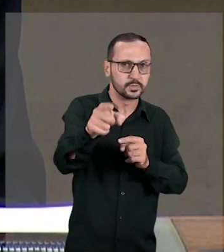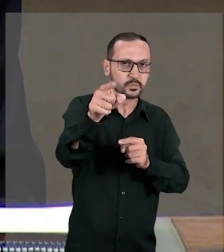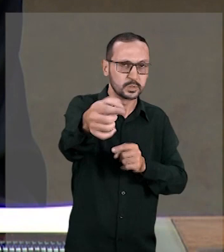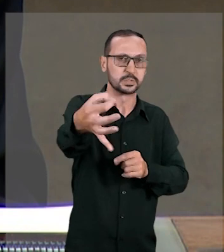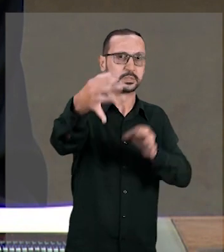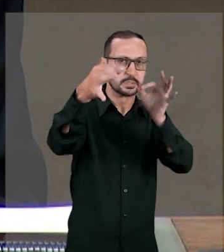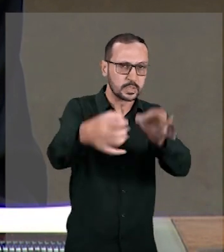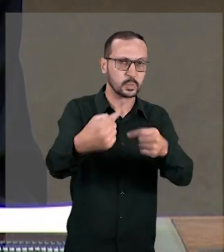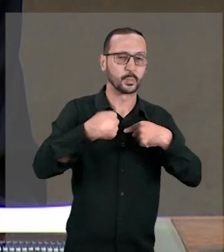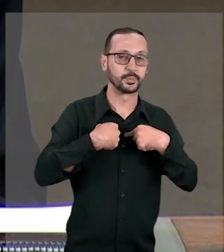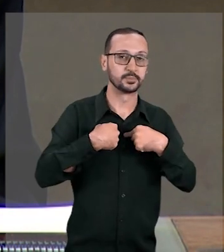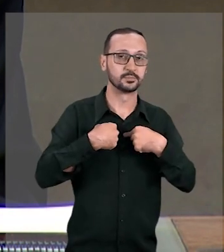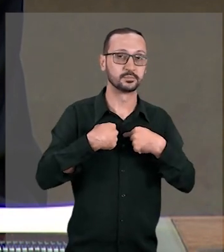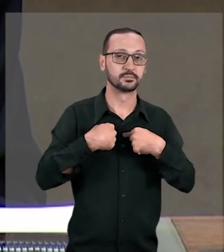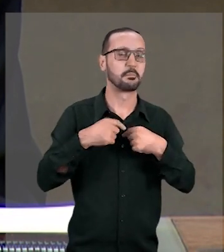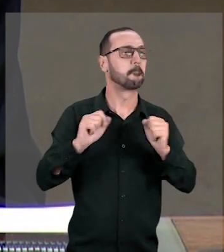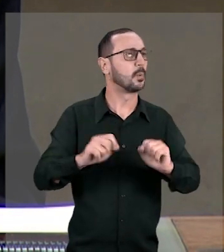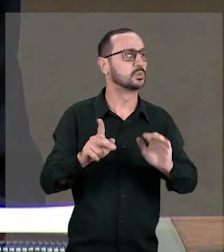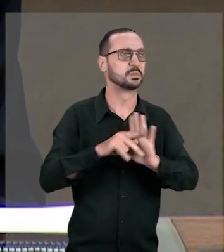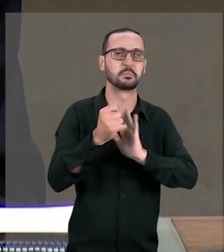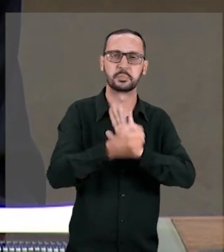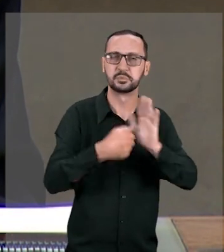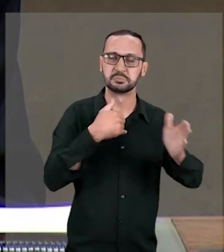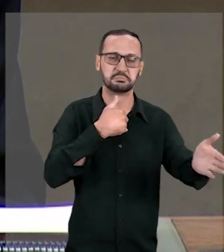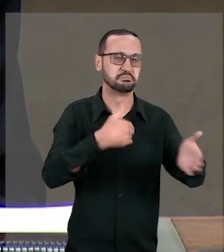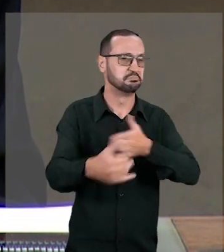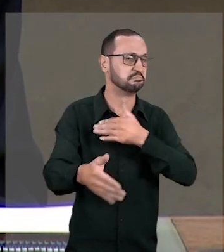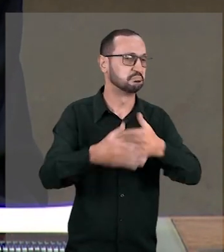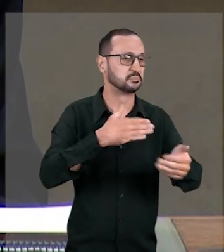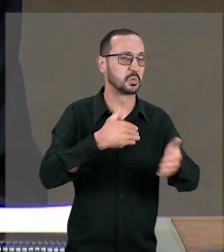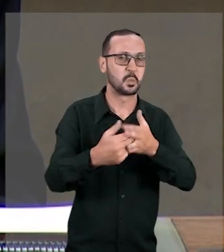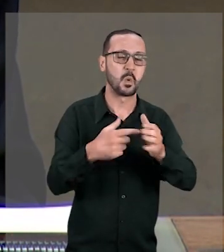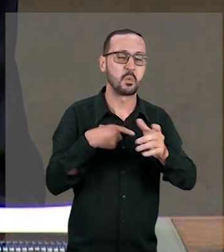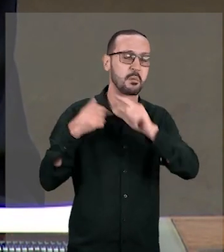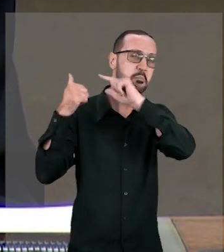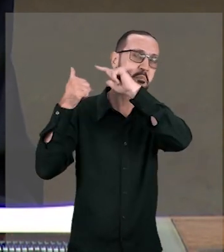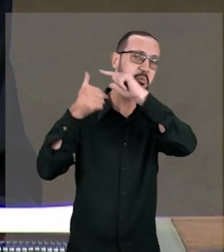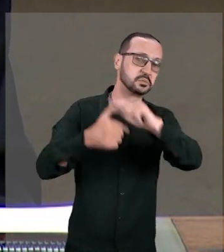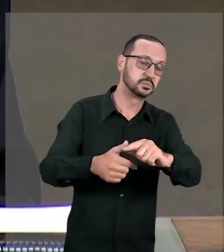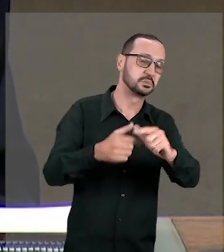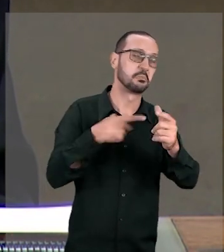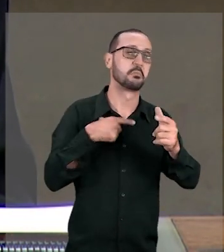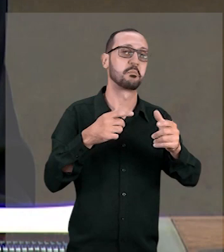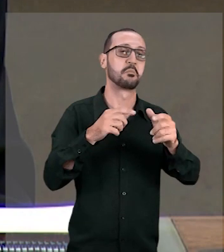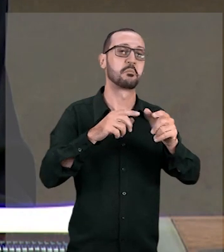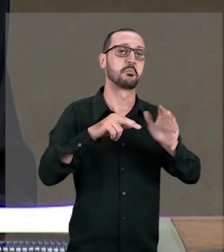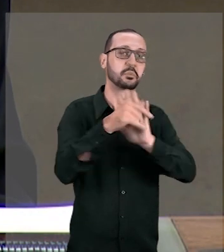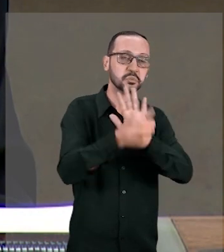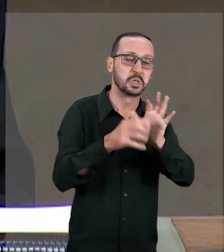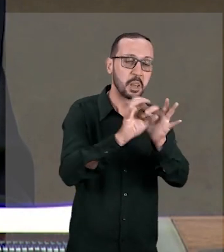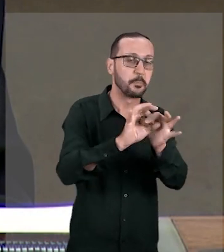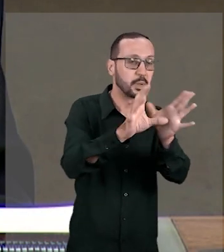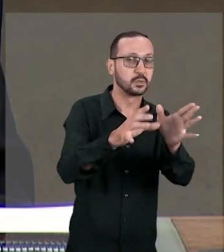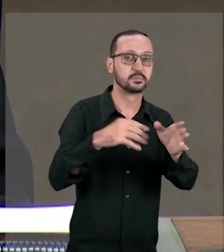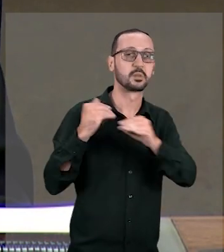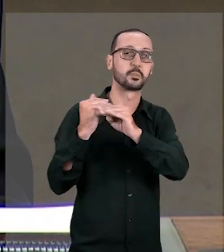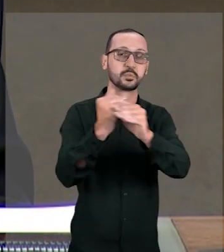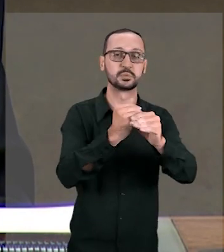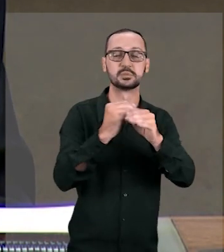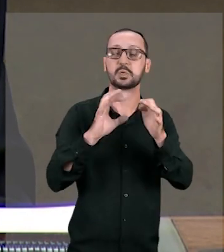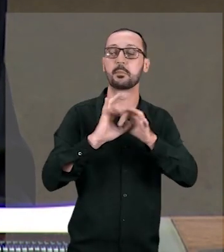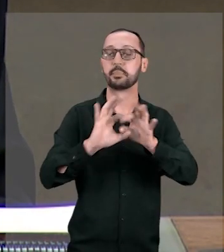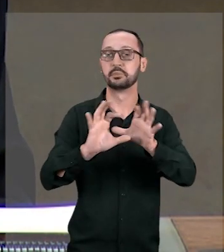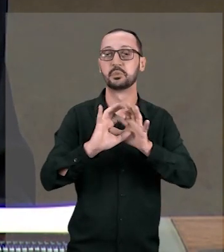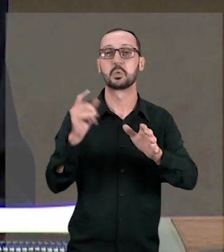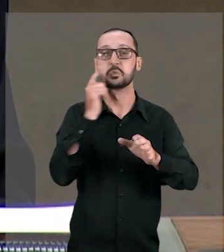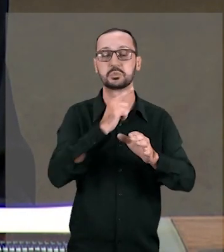comigo, podem vir projetos liberais, projetos conservadores, projetos progressistas. Uma democracia tem lugar para todo